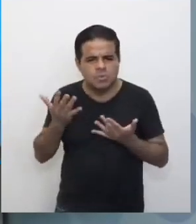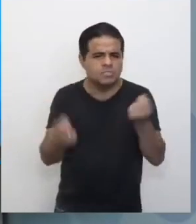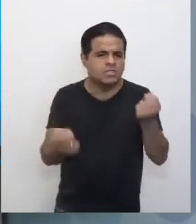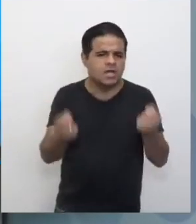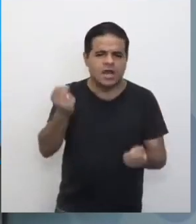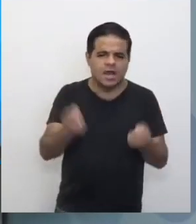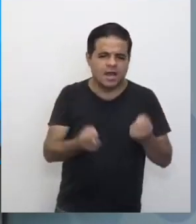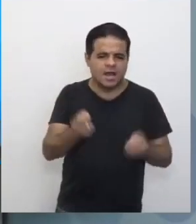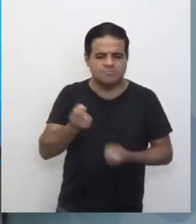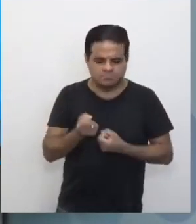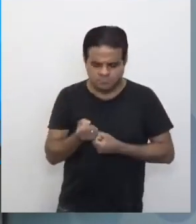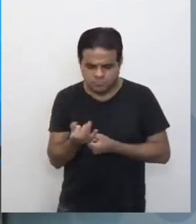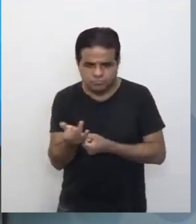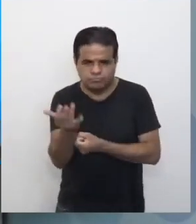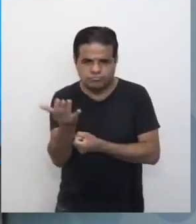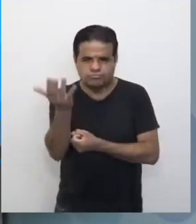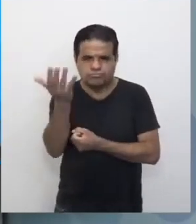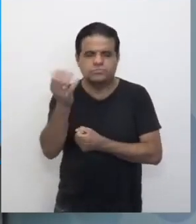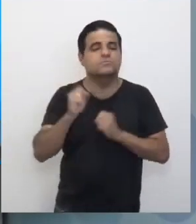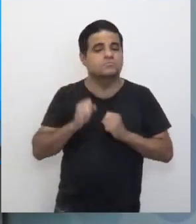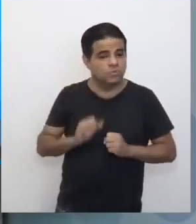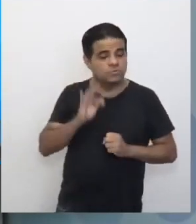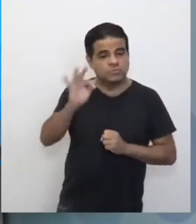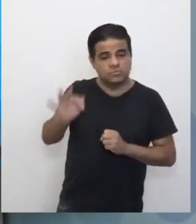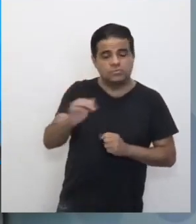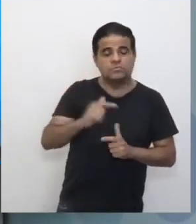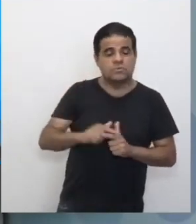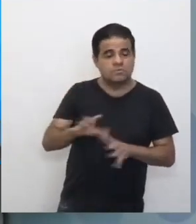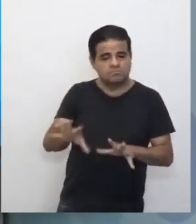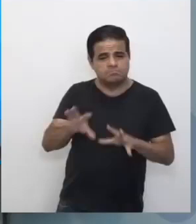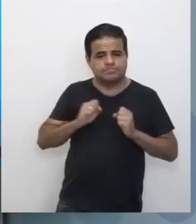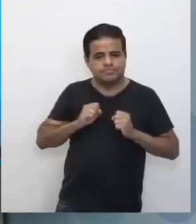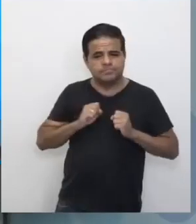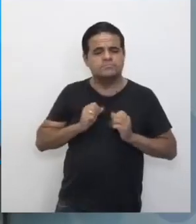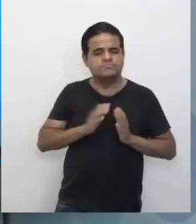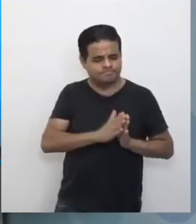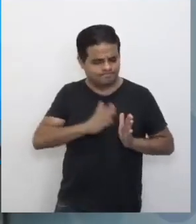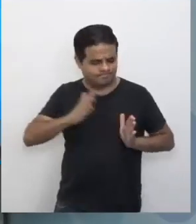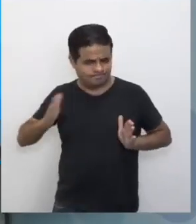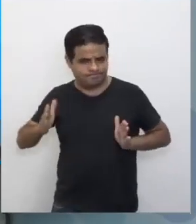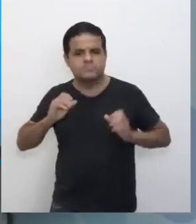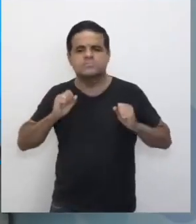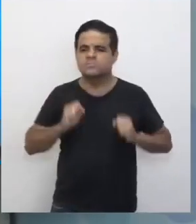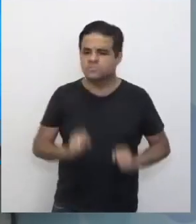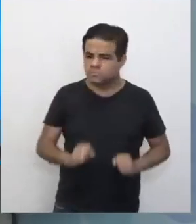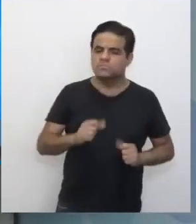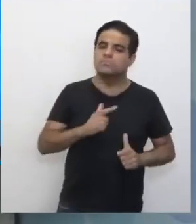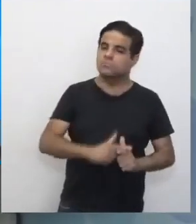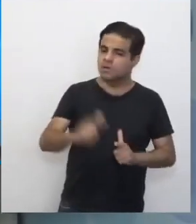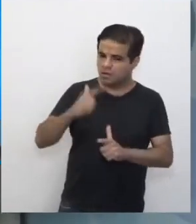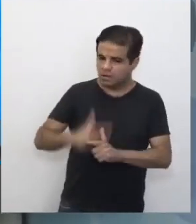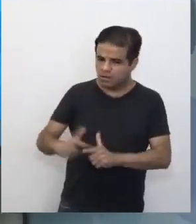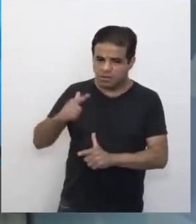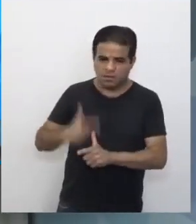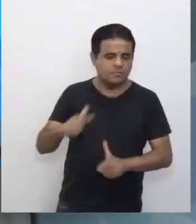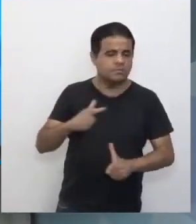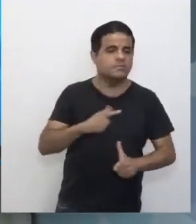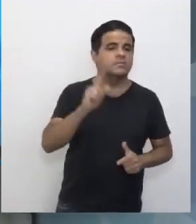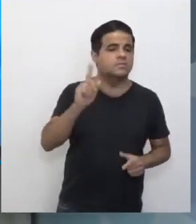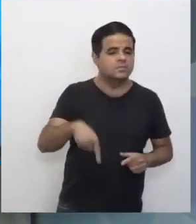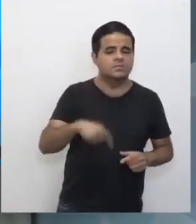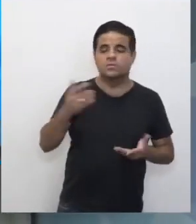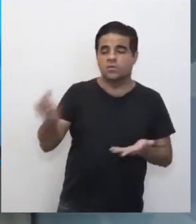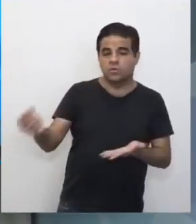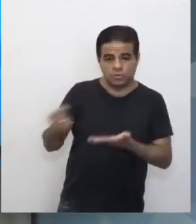automóveis, né? E isso vai trazer problemas sérios, como foi dito no texto aí, a longo prazo. Olha só como é problemático. Agora, olha que interessante, a